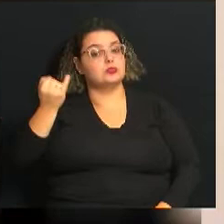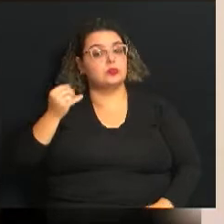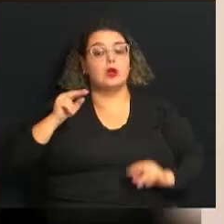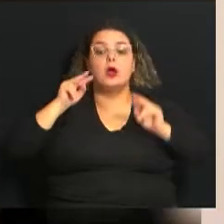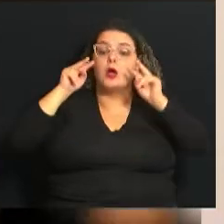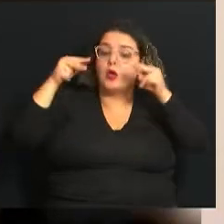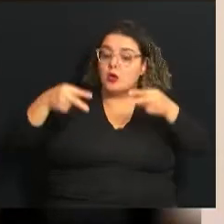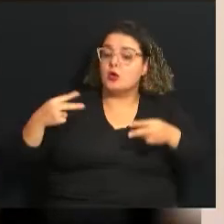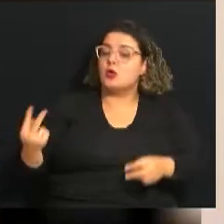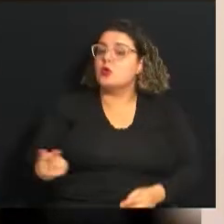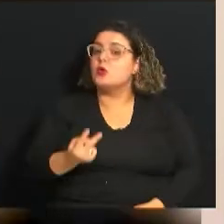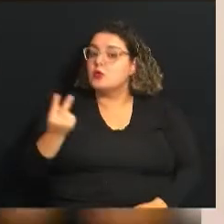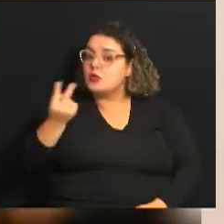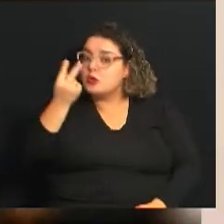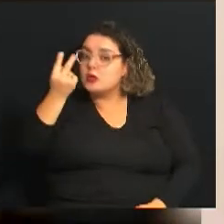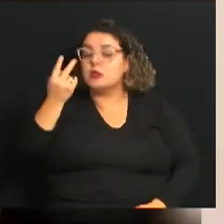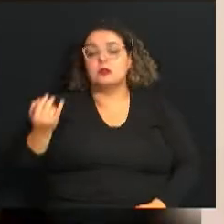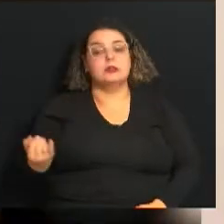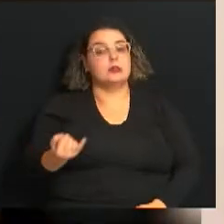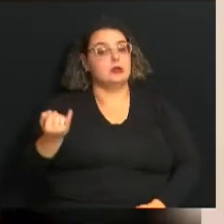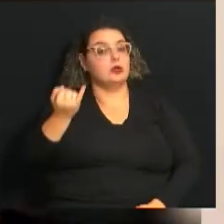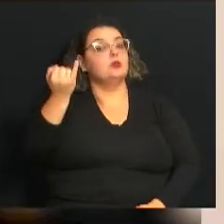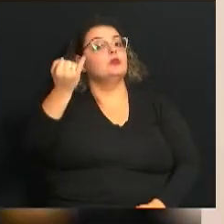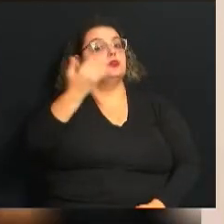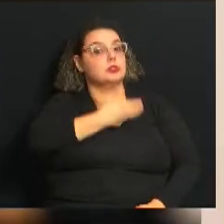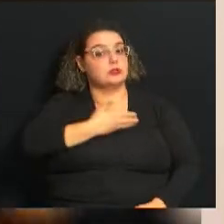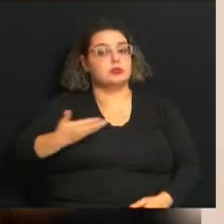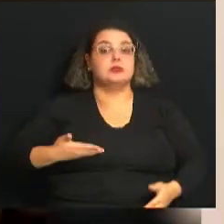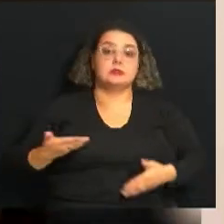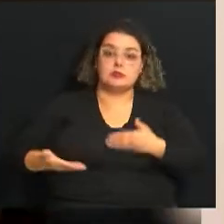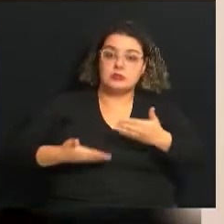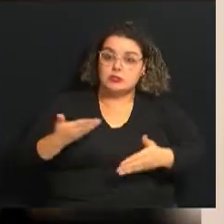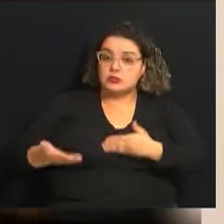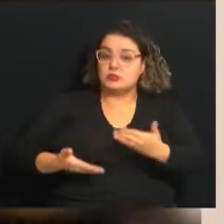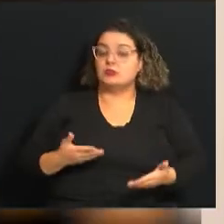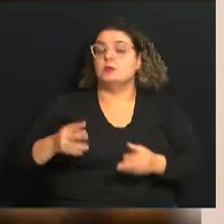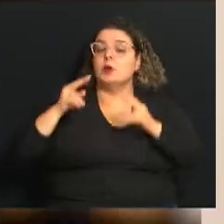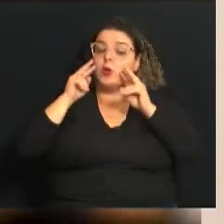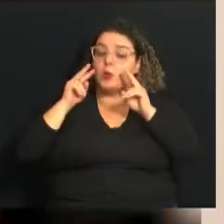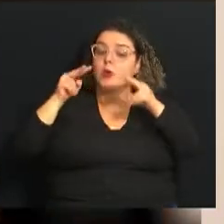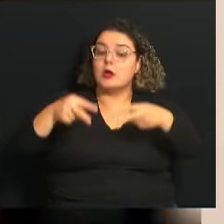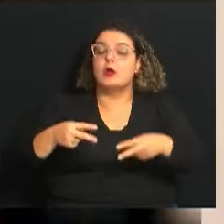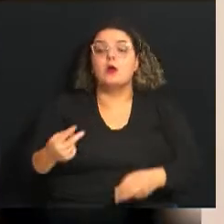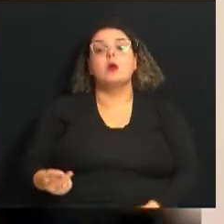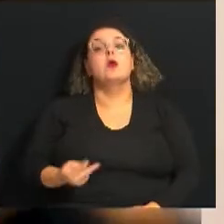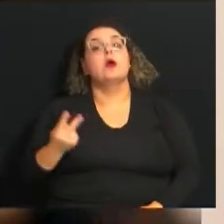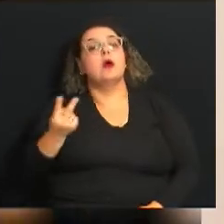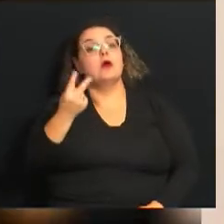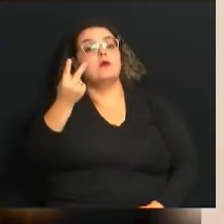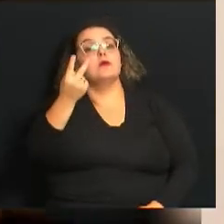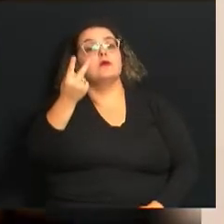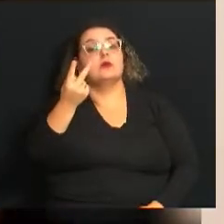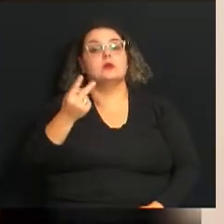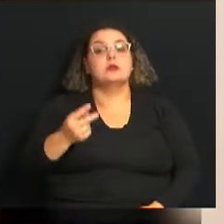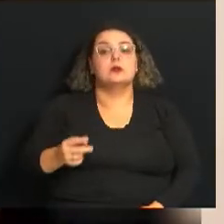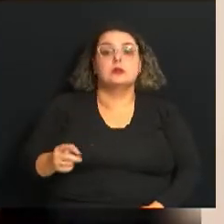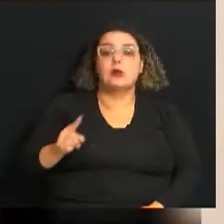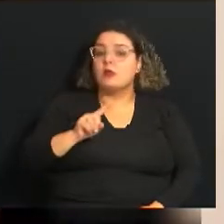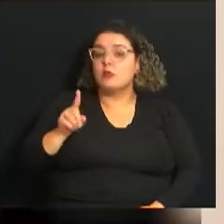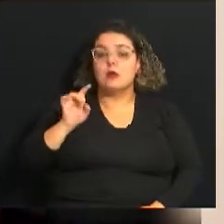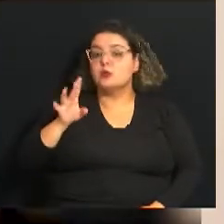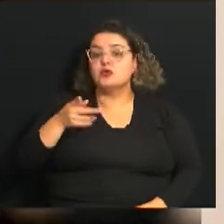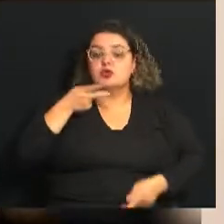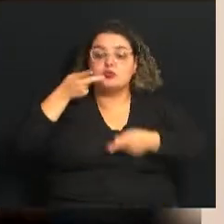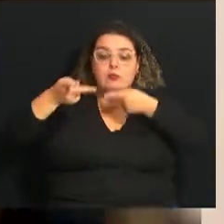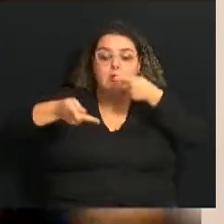e valorize a importância do servidor público. E o reconhecimento e a valorização, ele não tem que ser apenas de